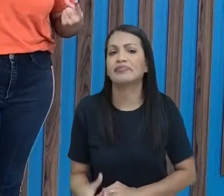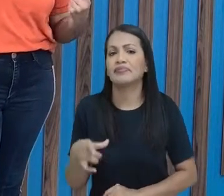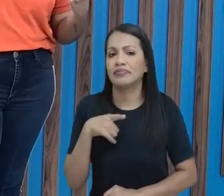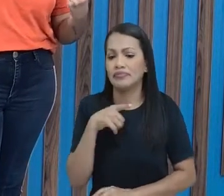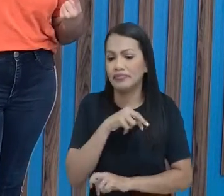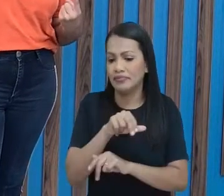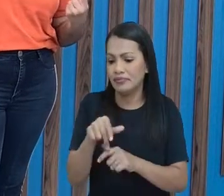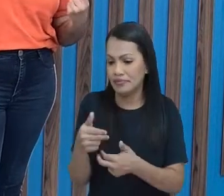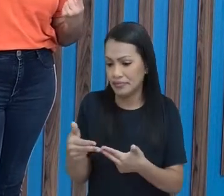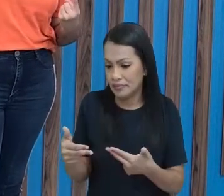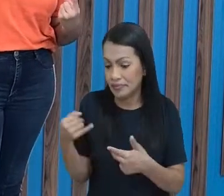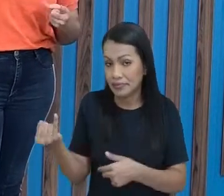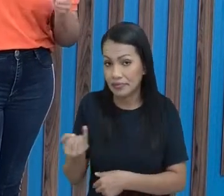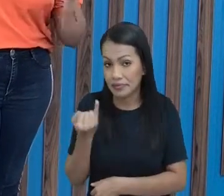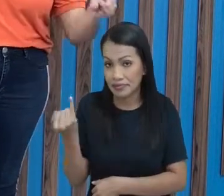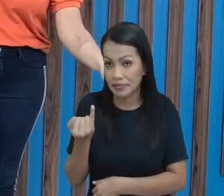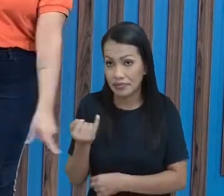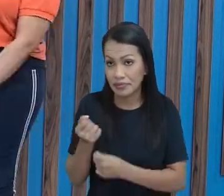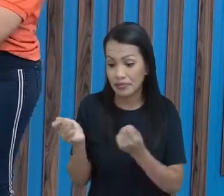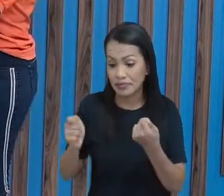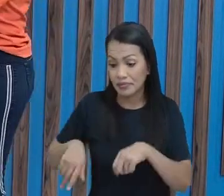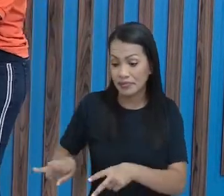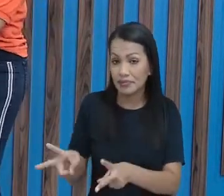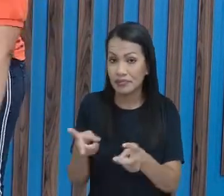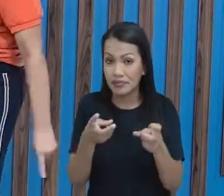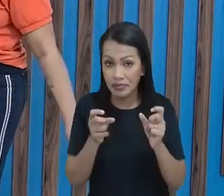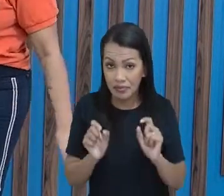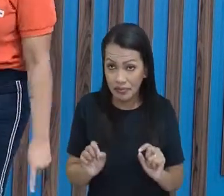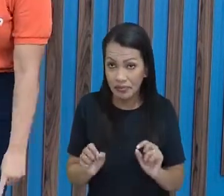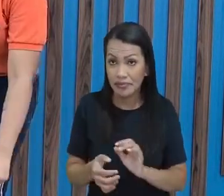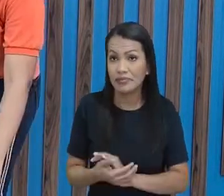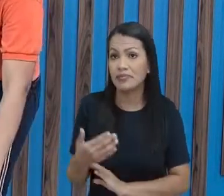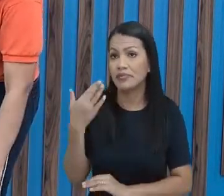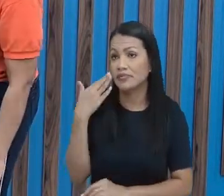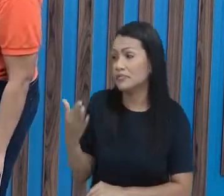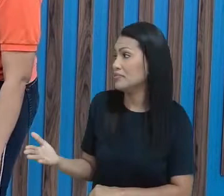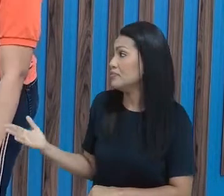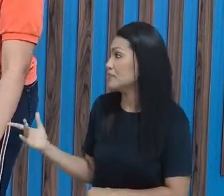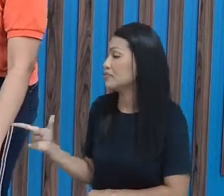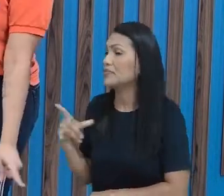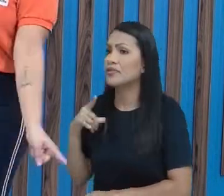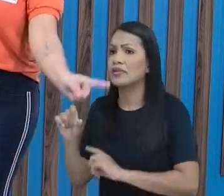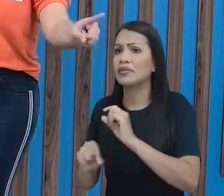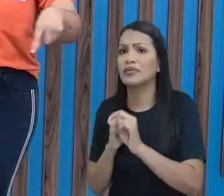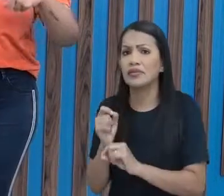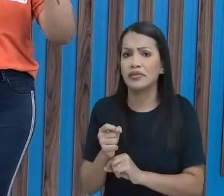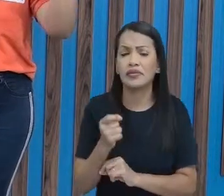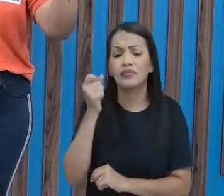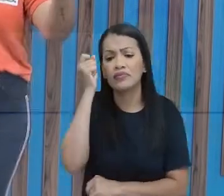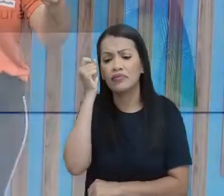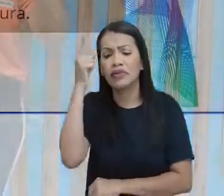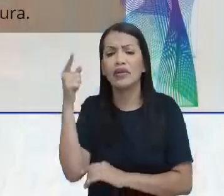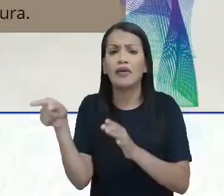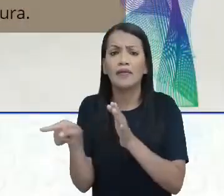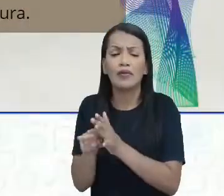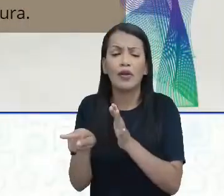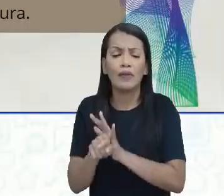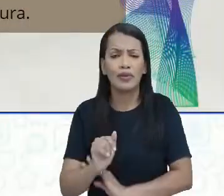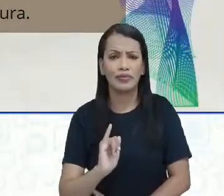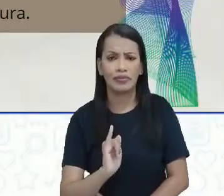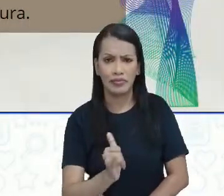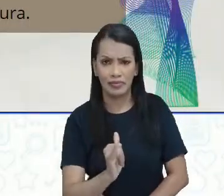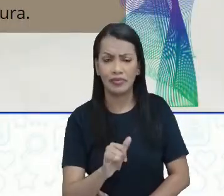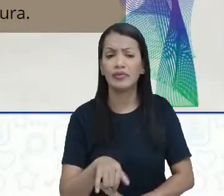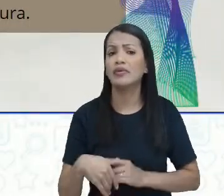são importantes nesse conto que a gente pode perceber. Bora lá? A gente tem o poder de criar a própria narrativa, e é disso que